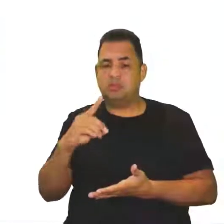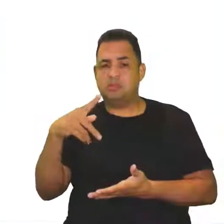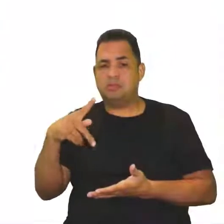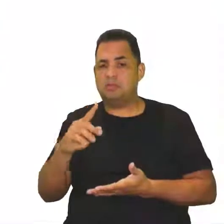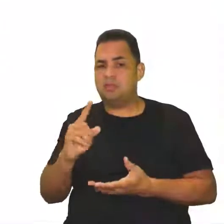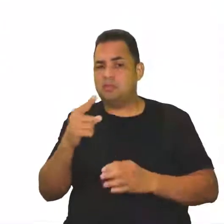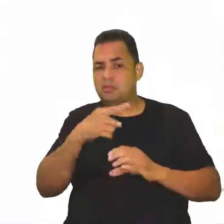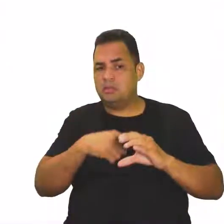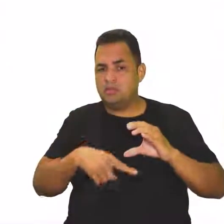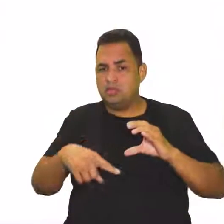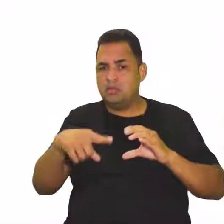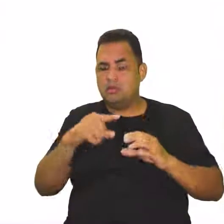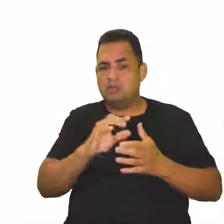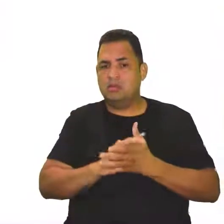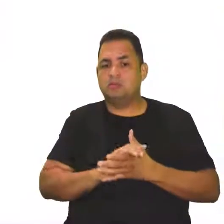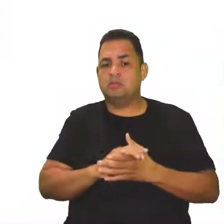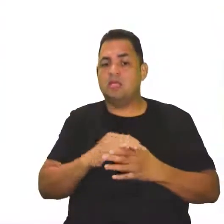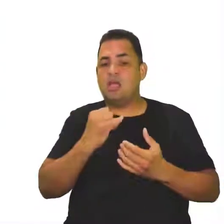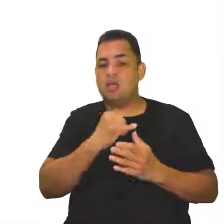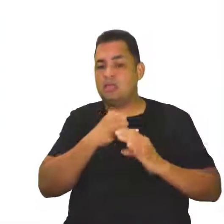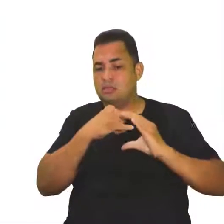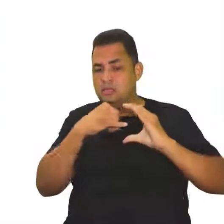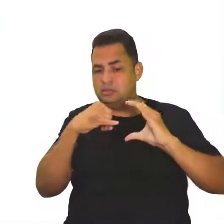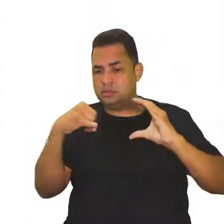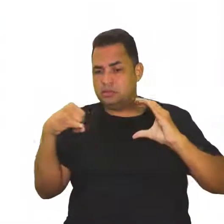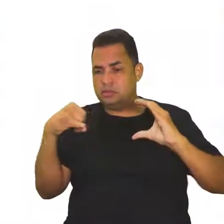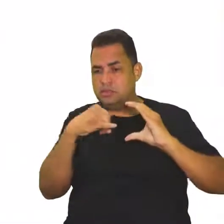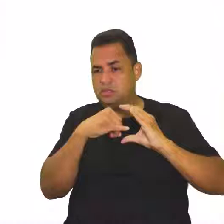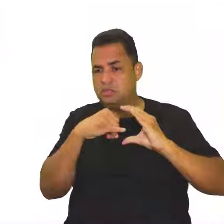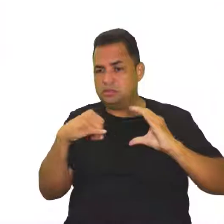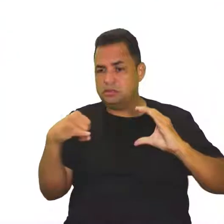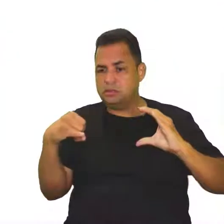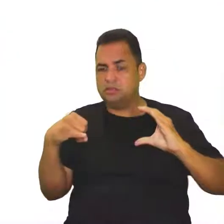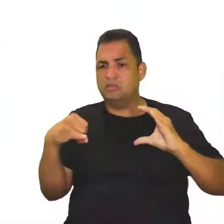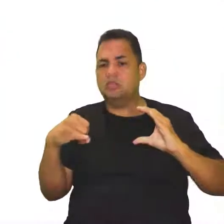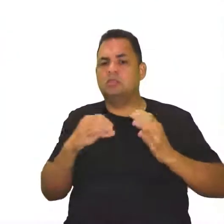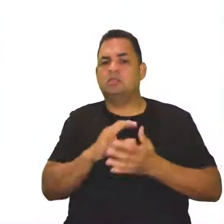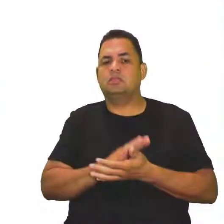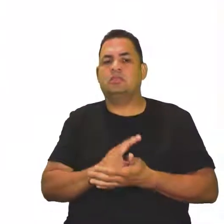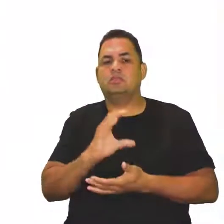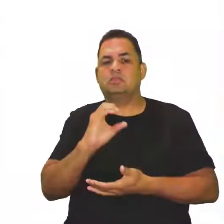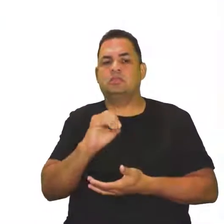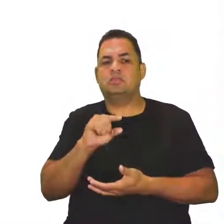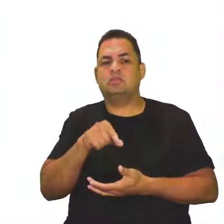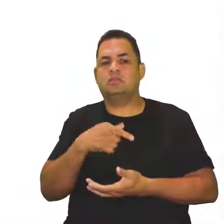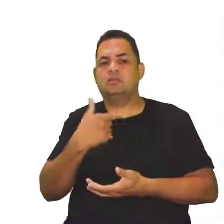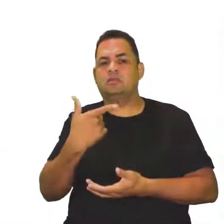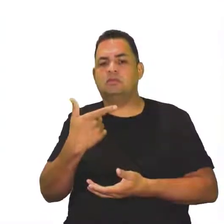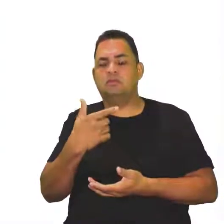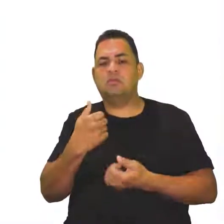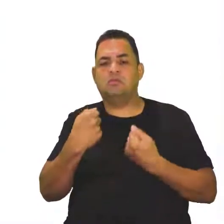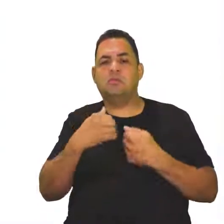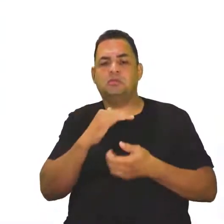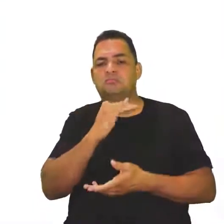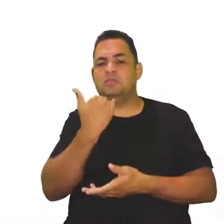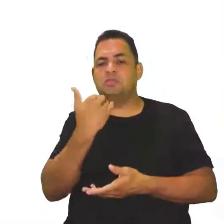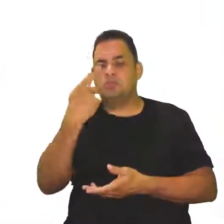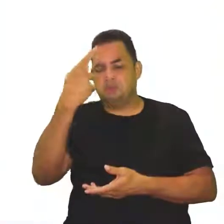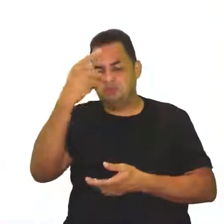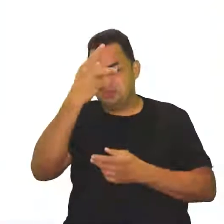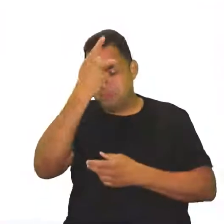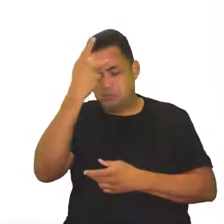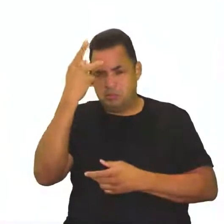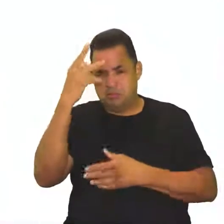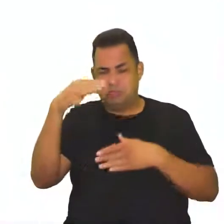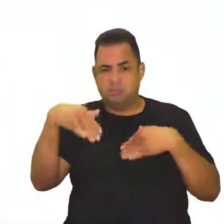O que mata é a corrente elétrica. Se a corrente elétrica é de 0,2 já é capaz de matar um ser humano, imagina na